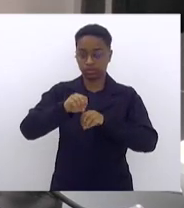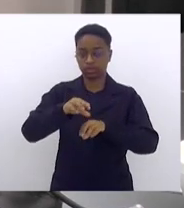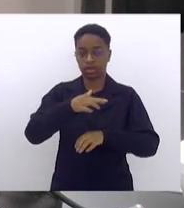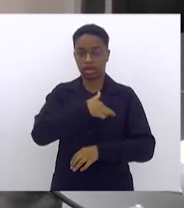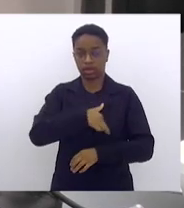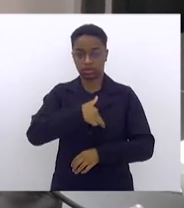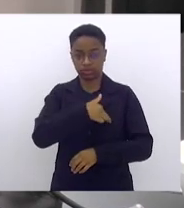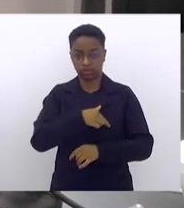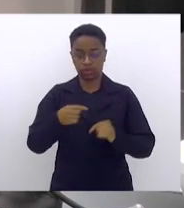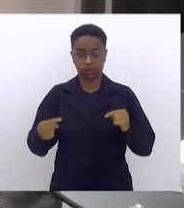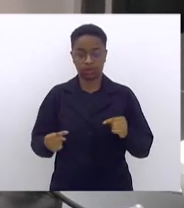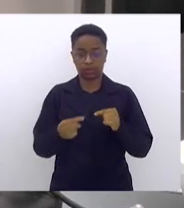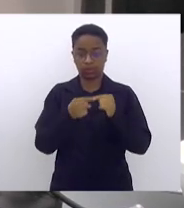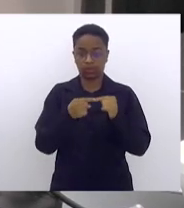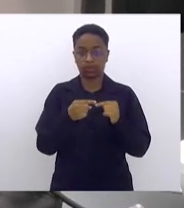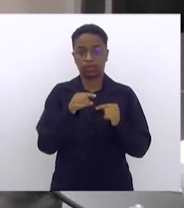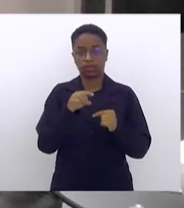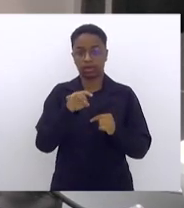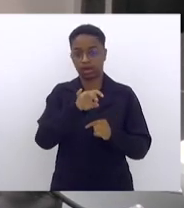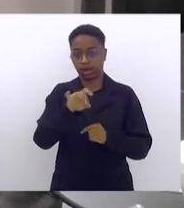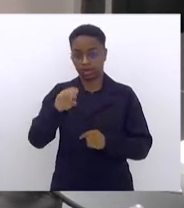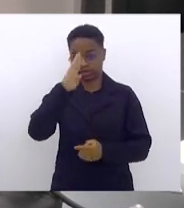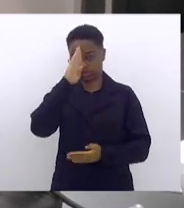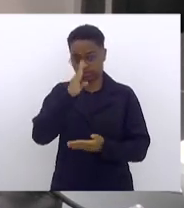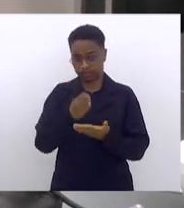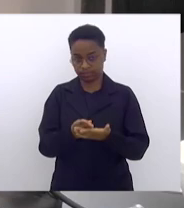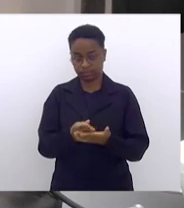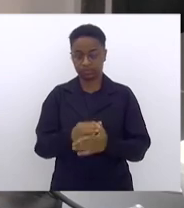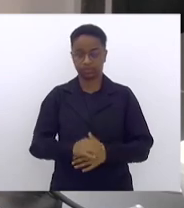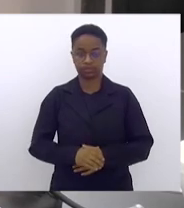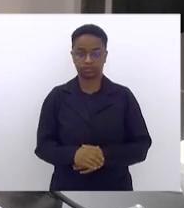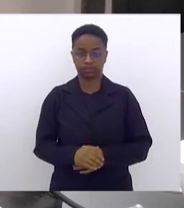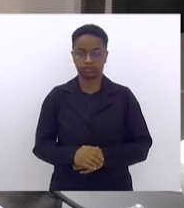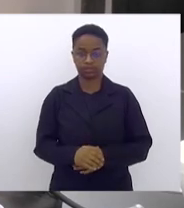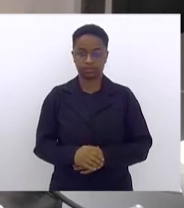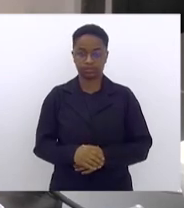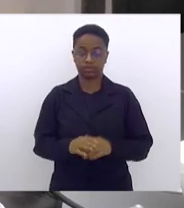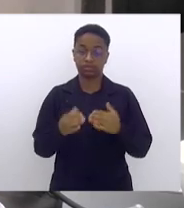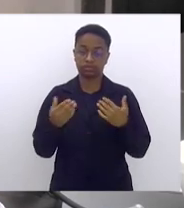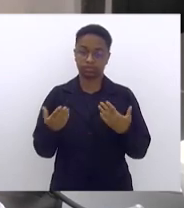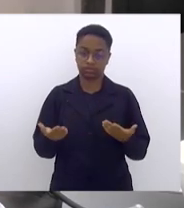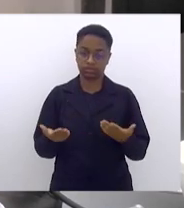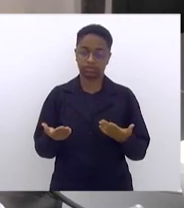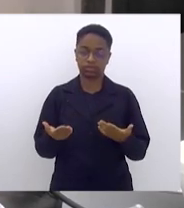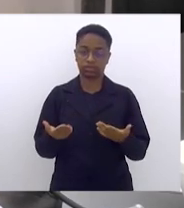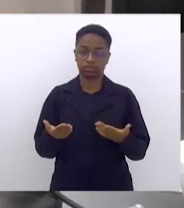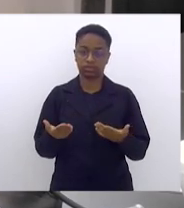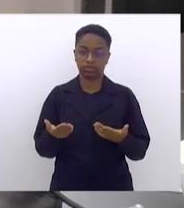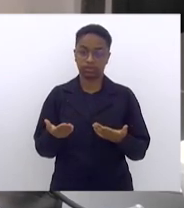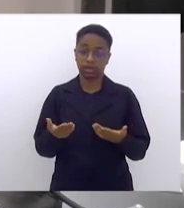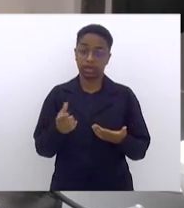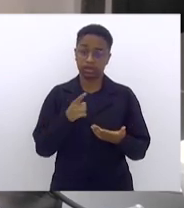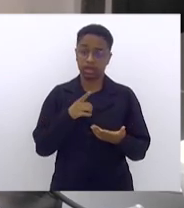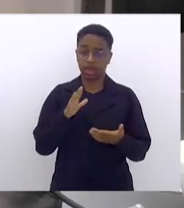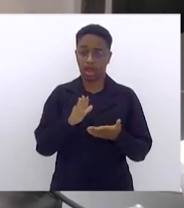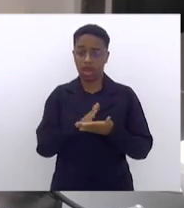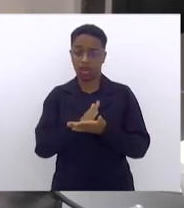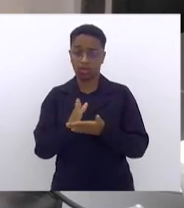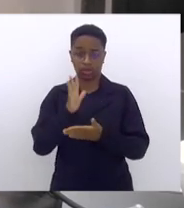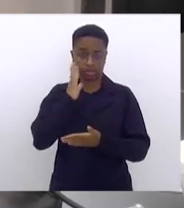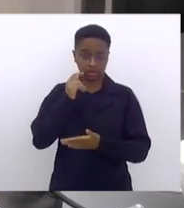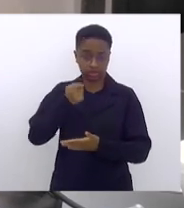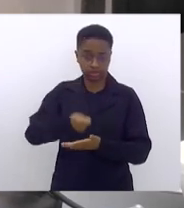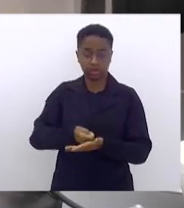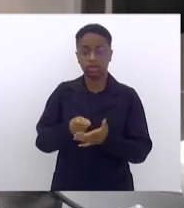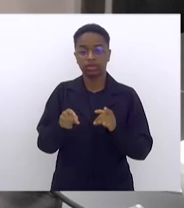de acordo com as suas próprias convicções. Então, foi nesse sentido que, em que pese algumas decisões apontadas e que certamente